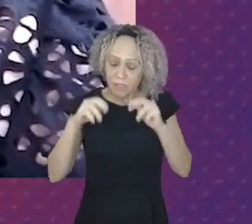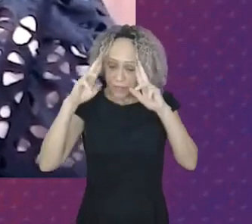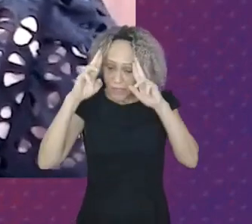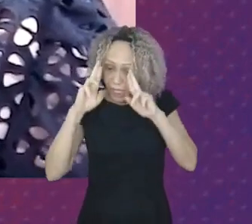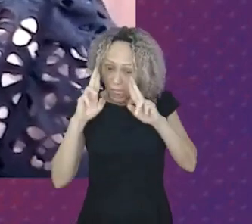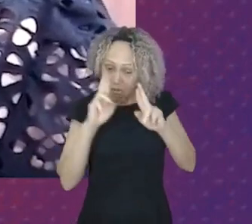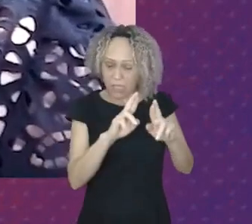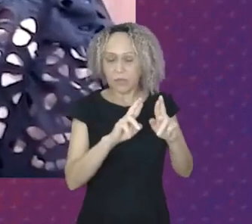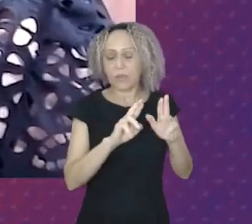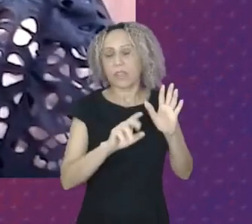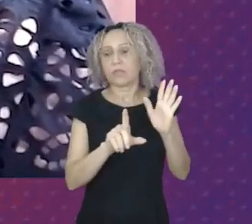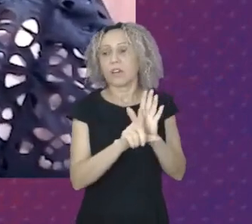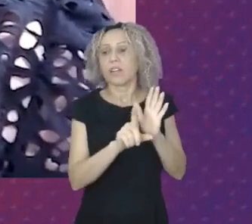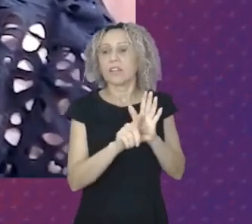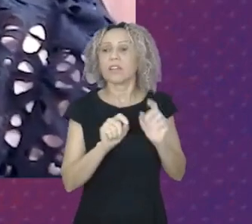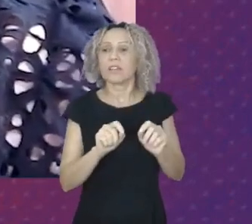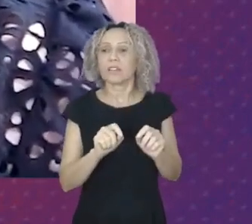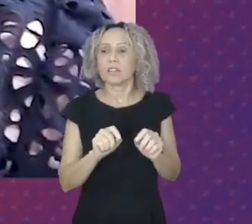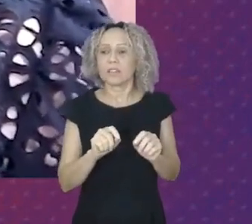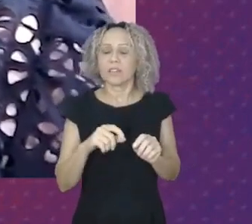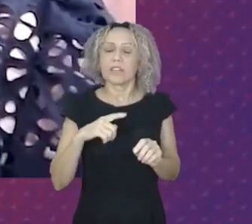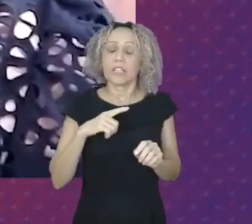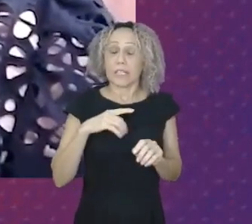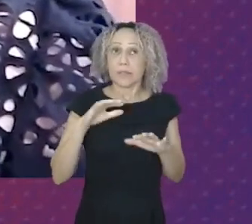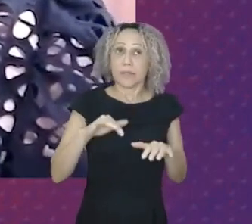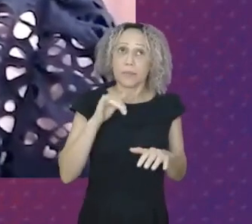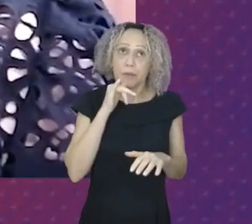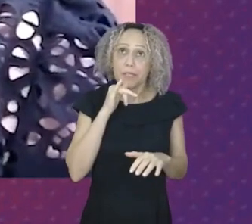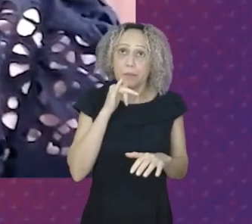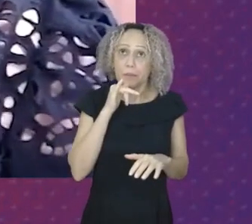tem um desafio enorme enquanto mulher,